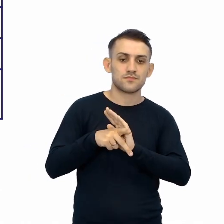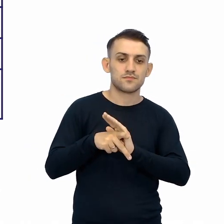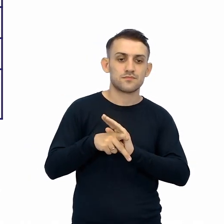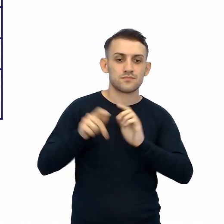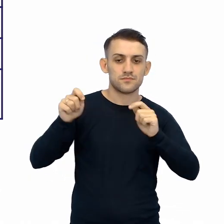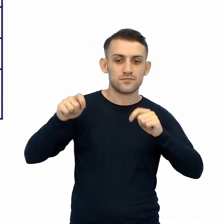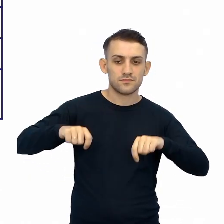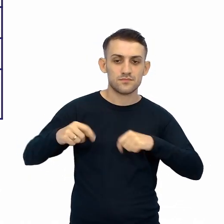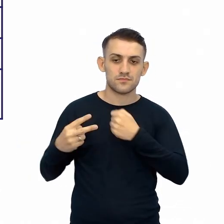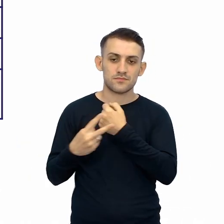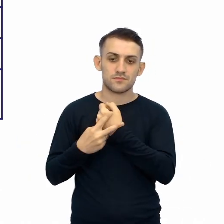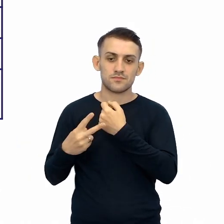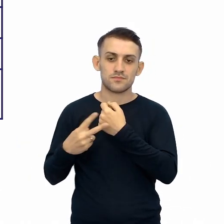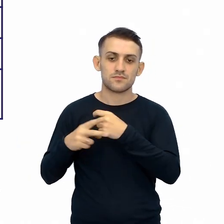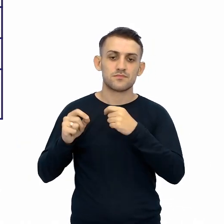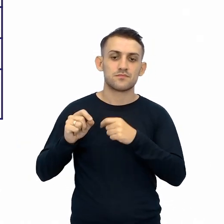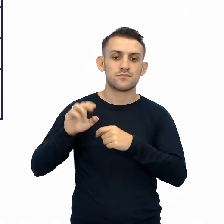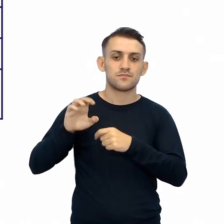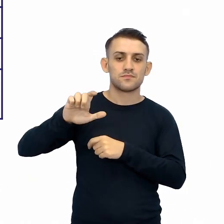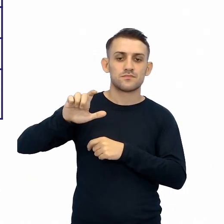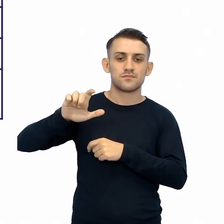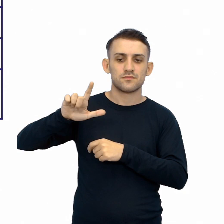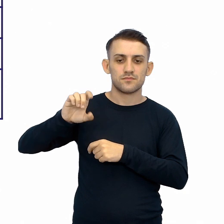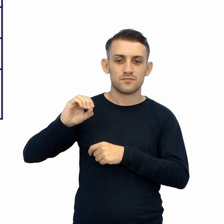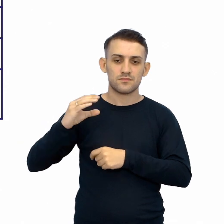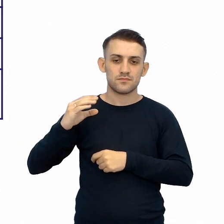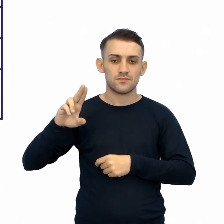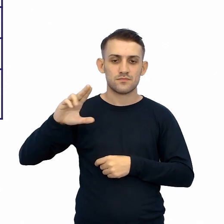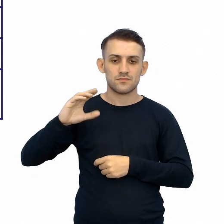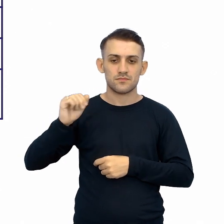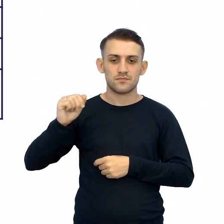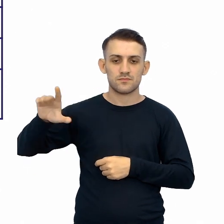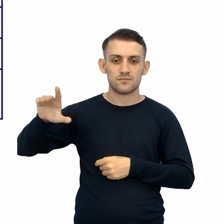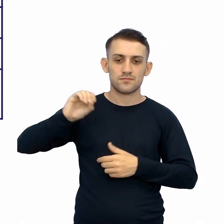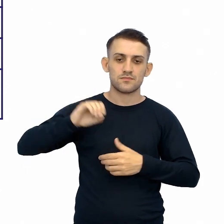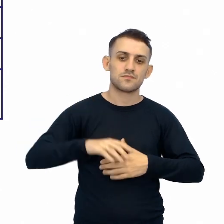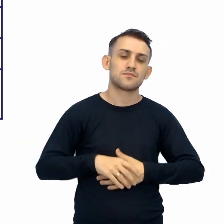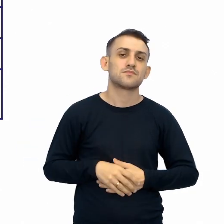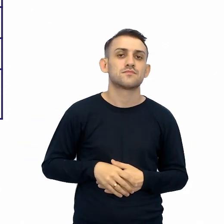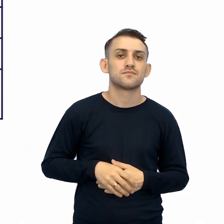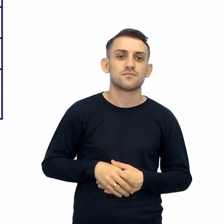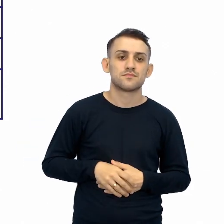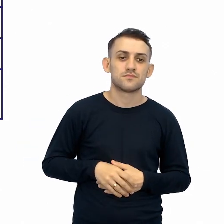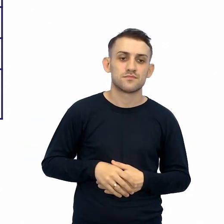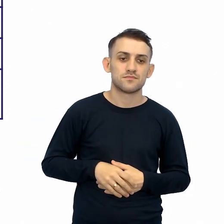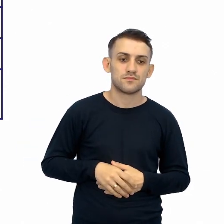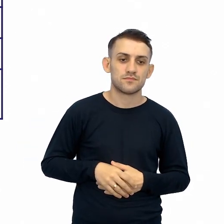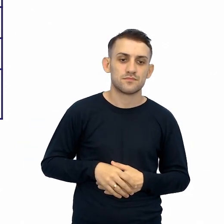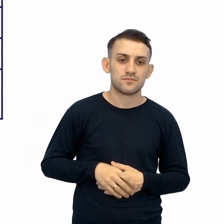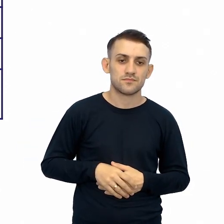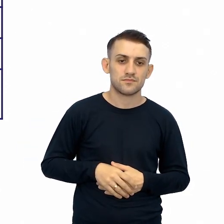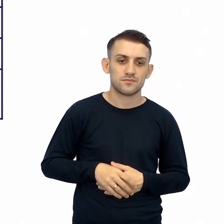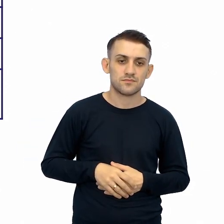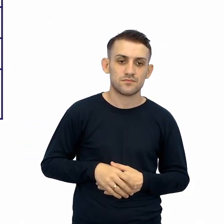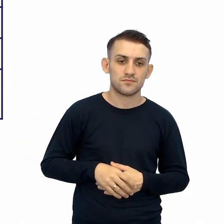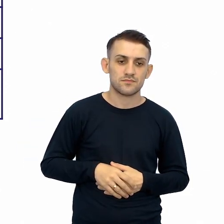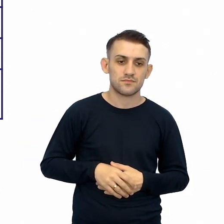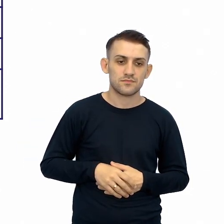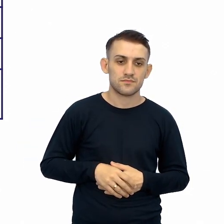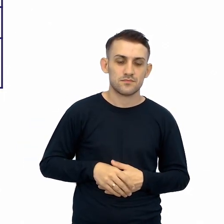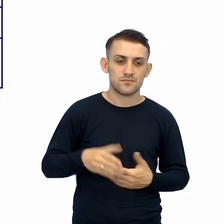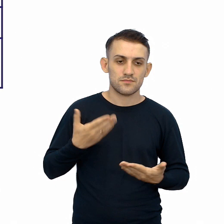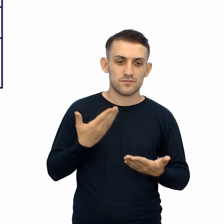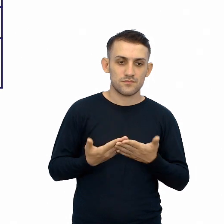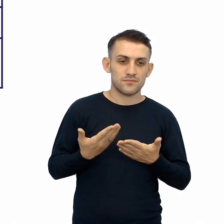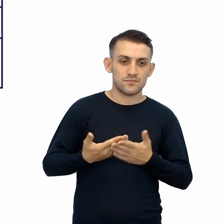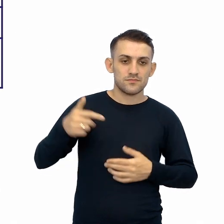ou verbos de elocução, como vocês preferirem. Pois bem, na aula